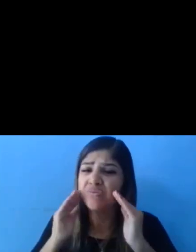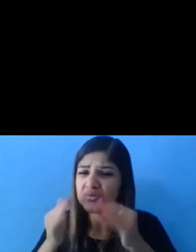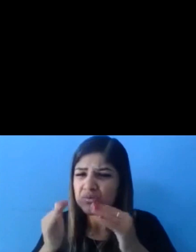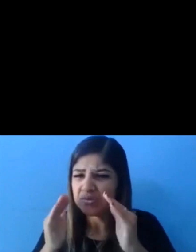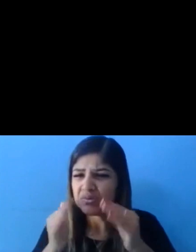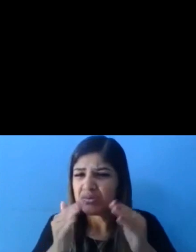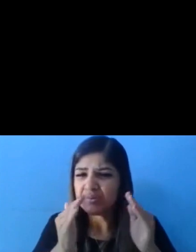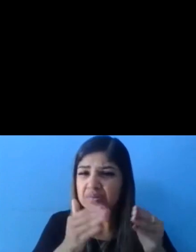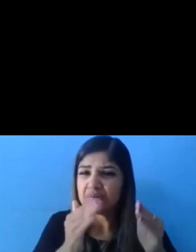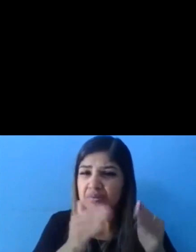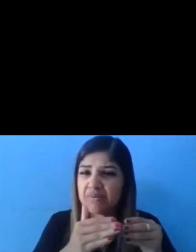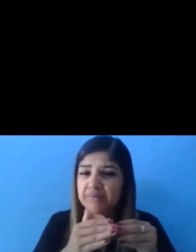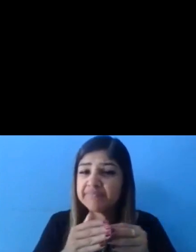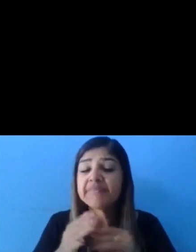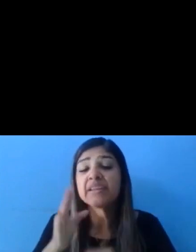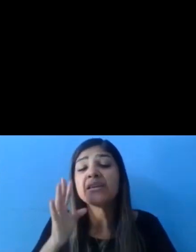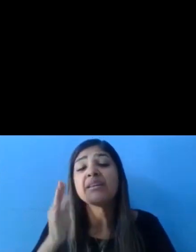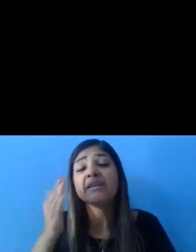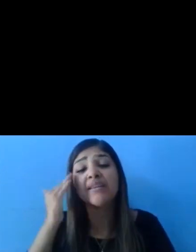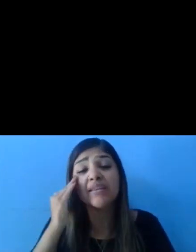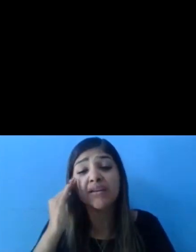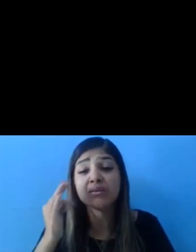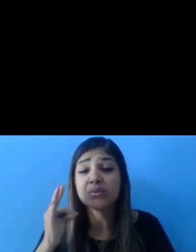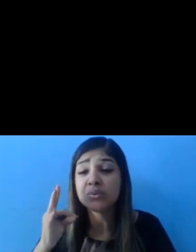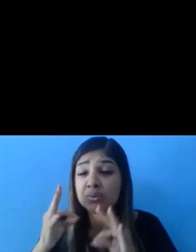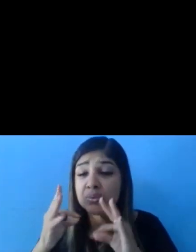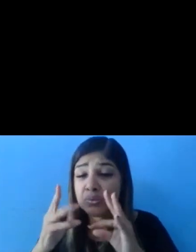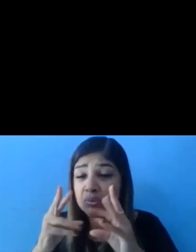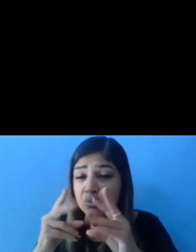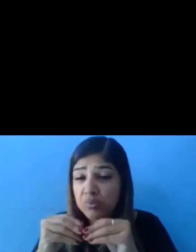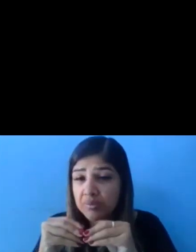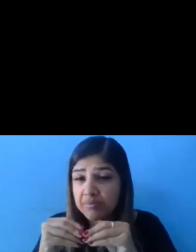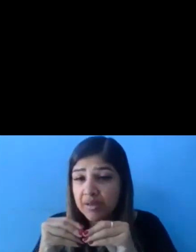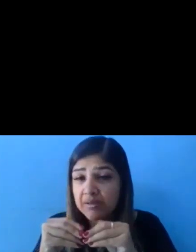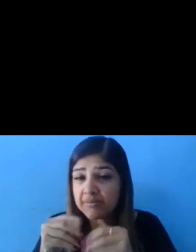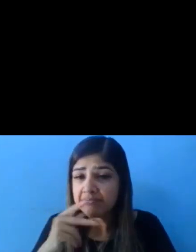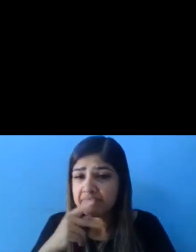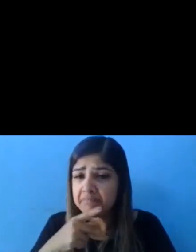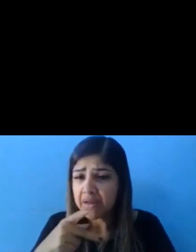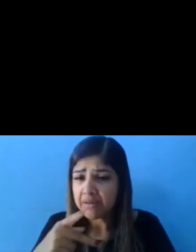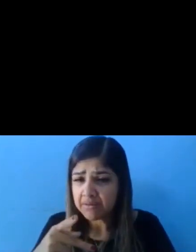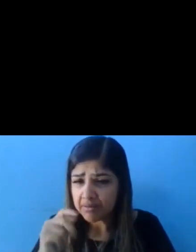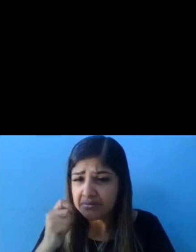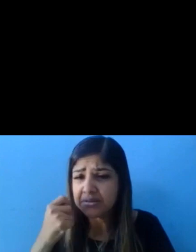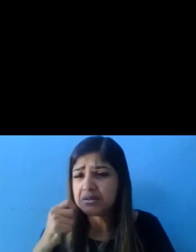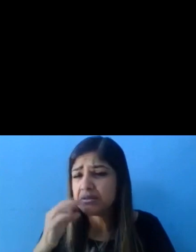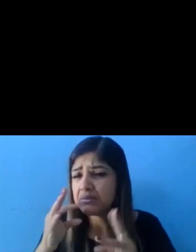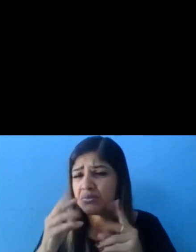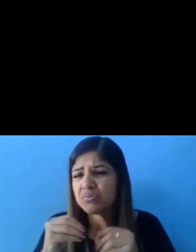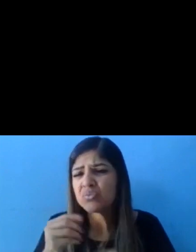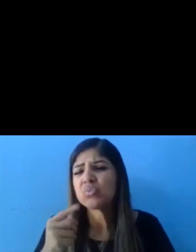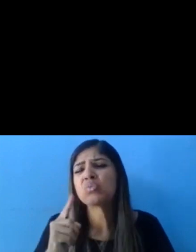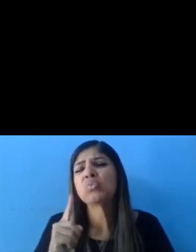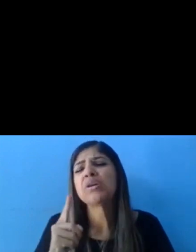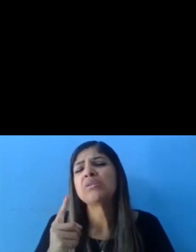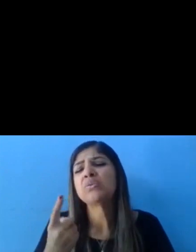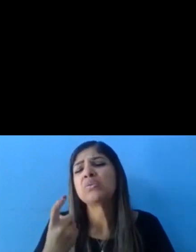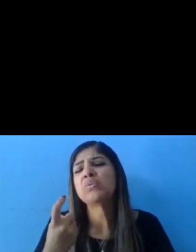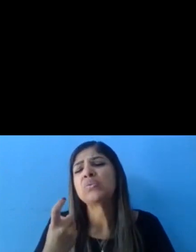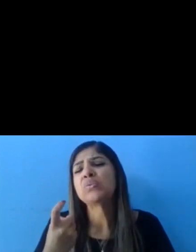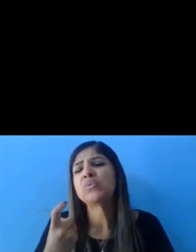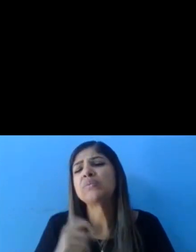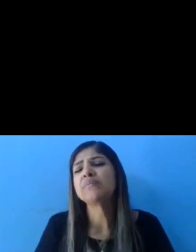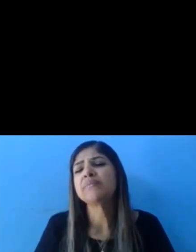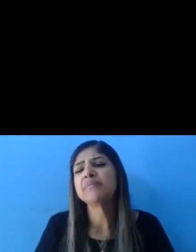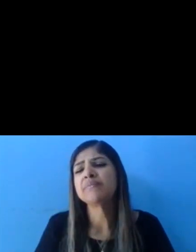segmento. É importante fazer um pouco de tudo. Eu acho, para virar CEO, você tem que saber tudo. Não adianta você ser um cara super especialista de